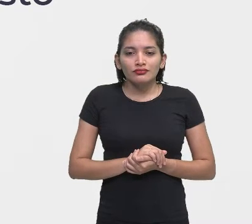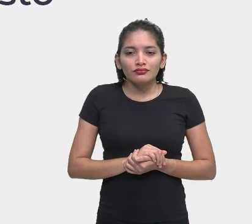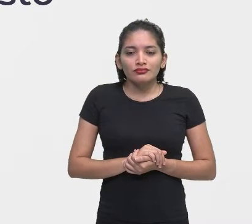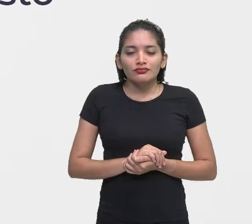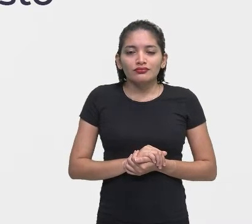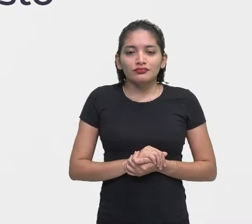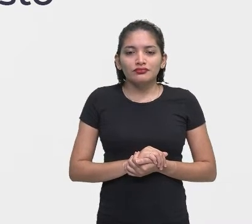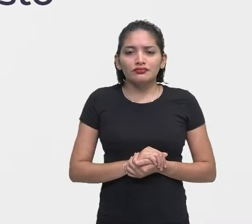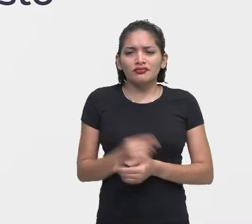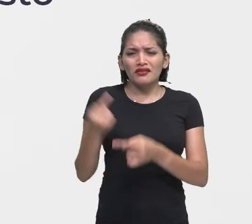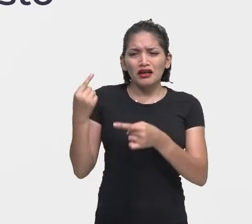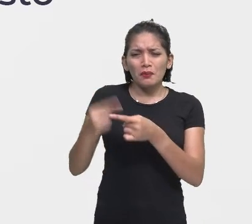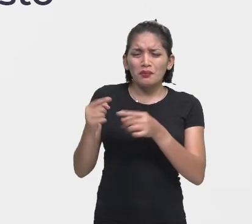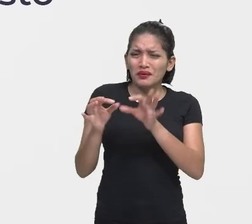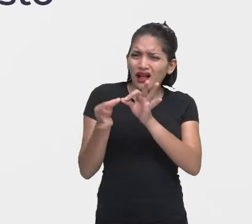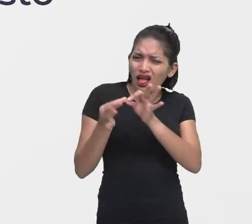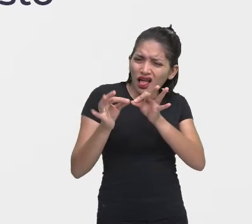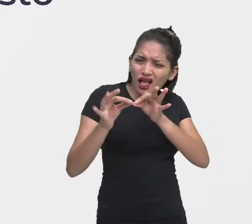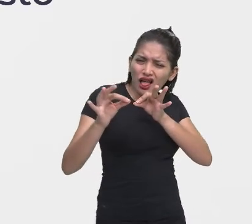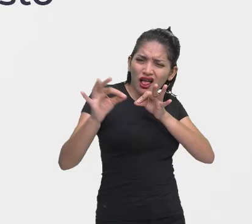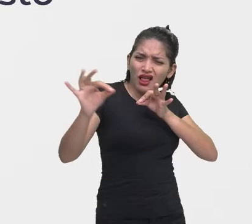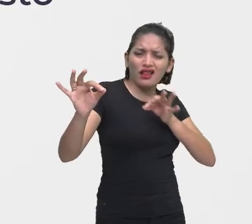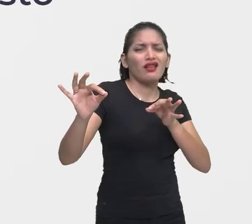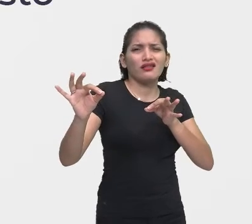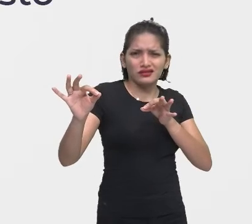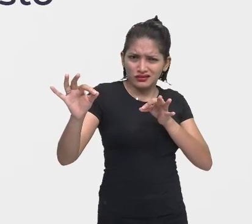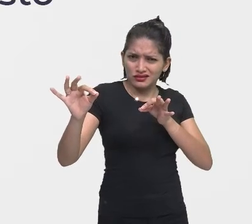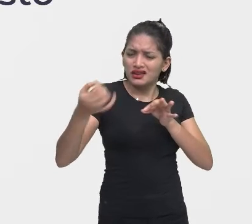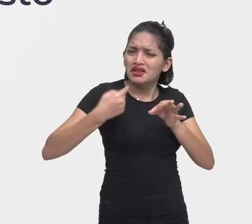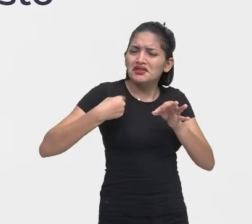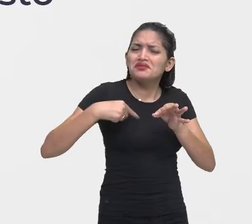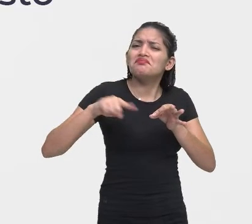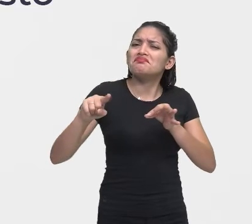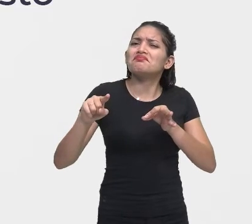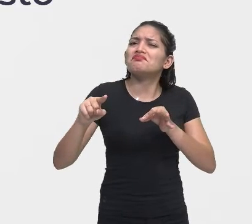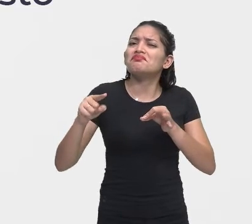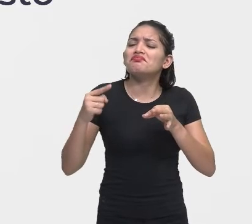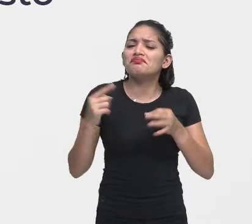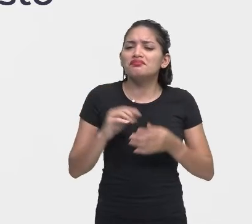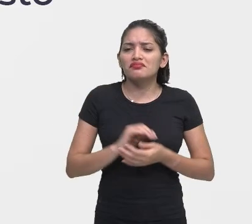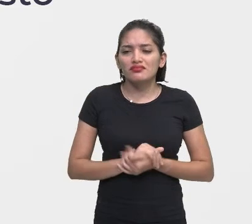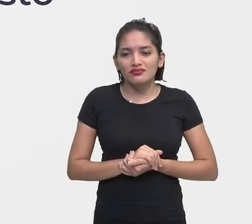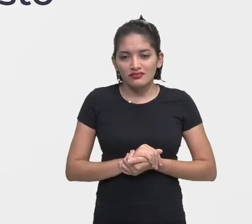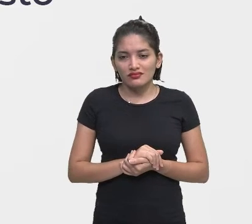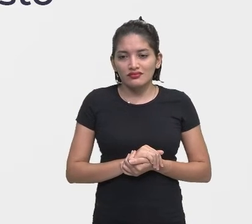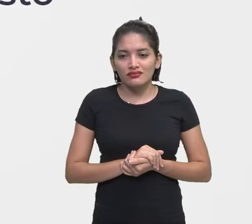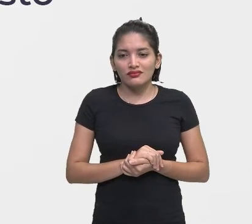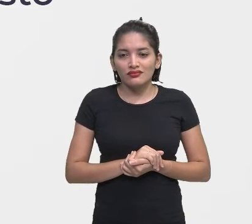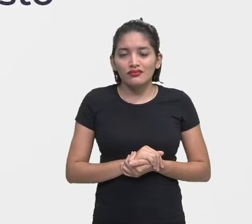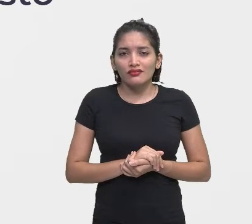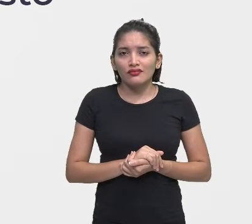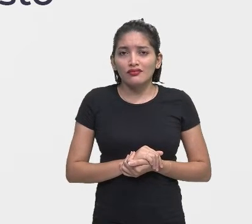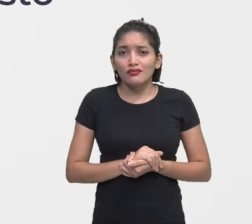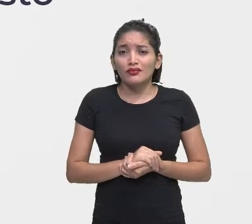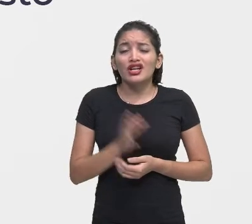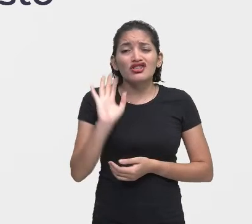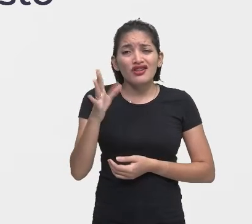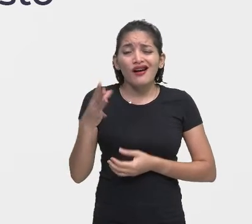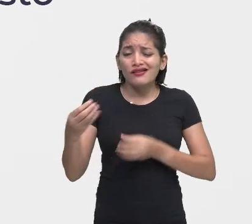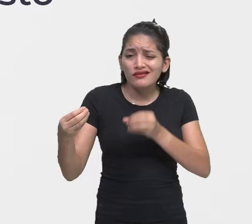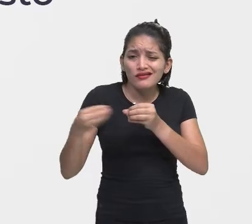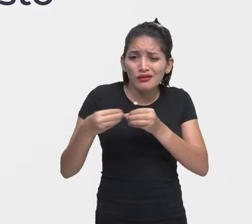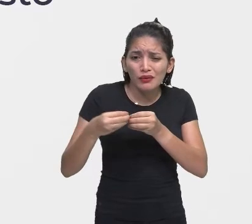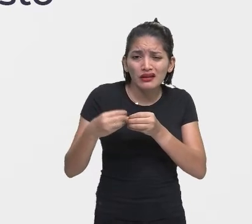Seguindo. Por que tão longe ir por o que está perto? A